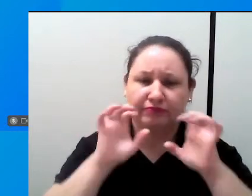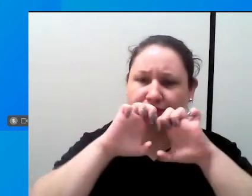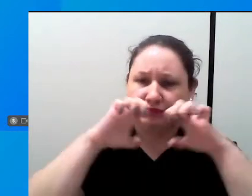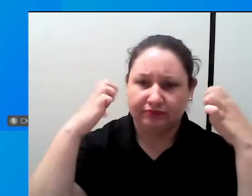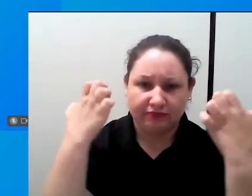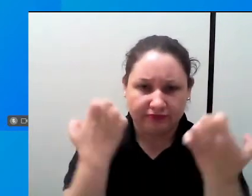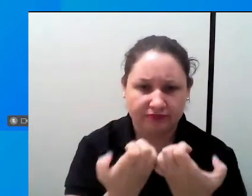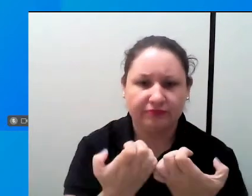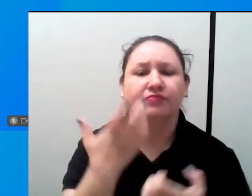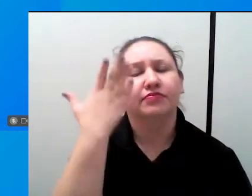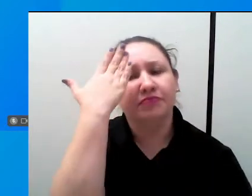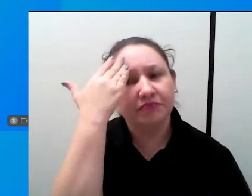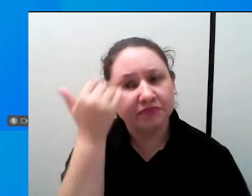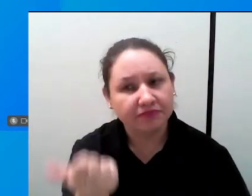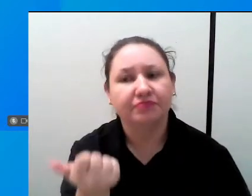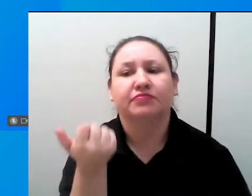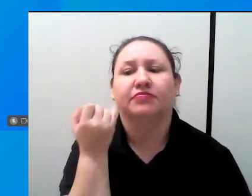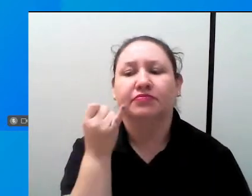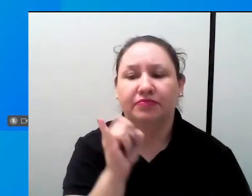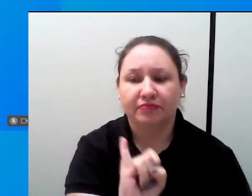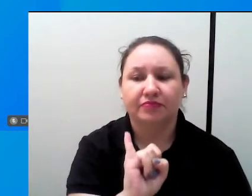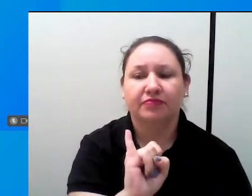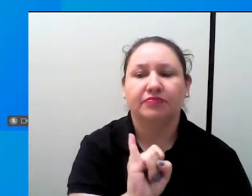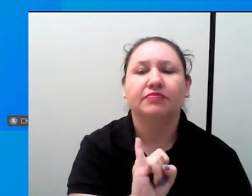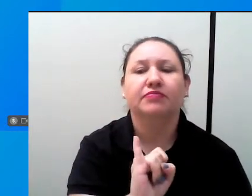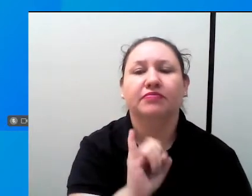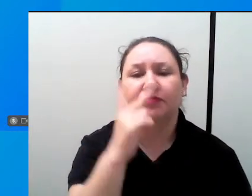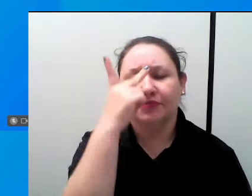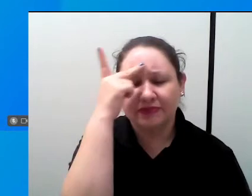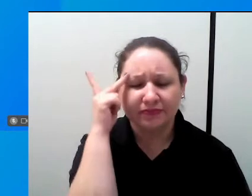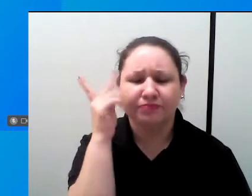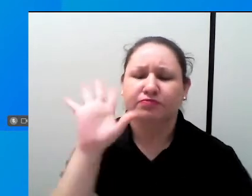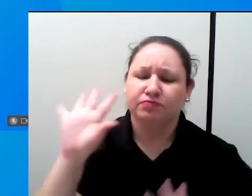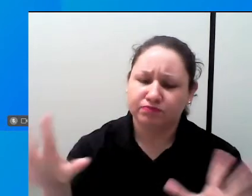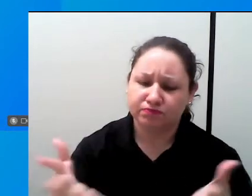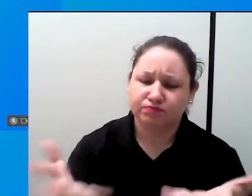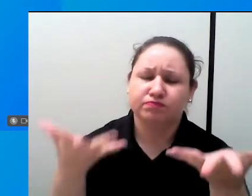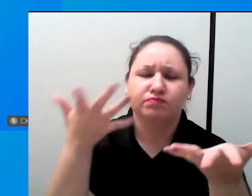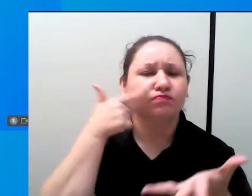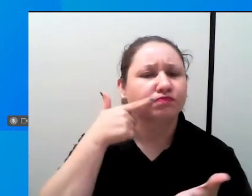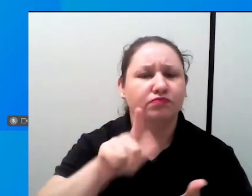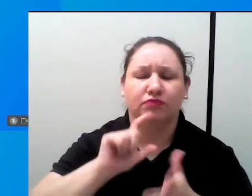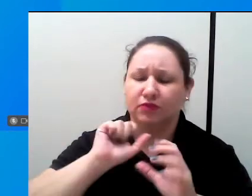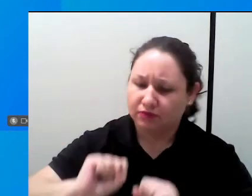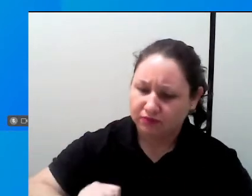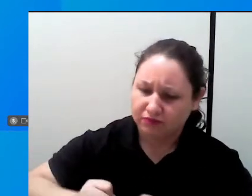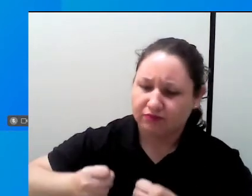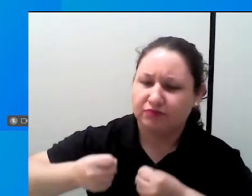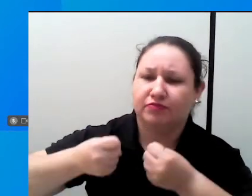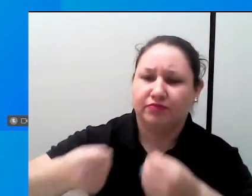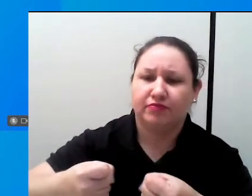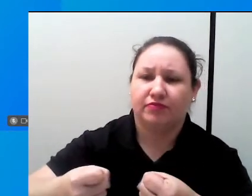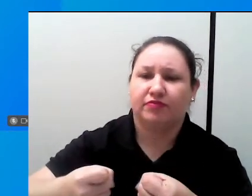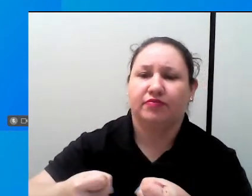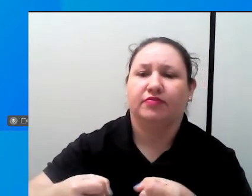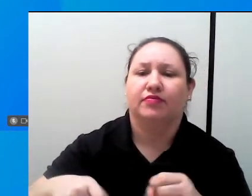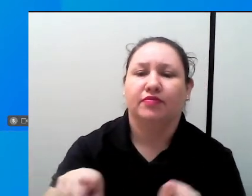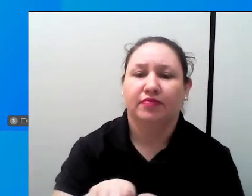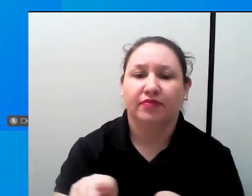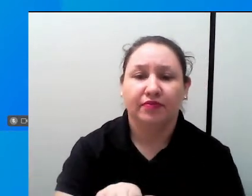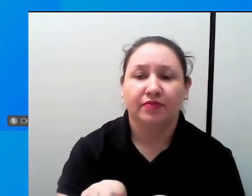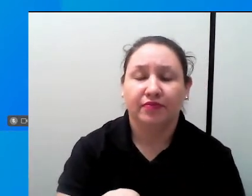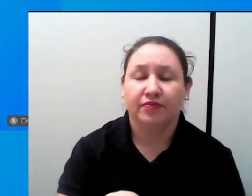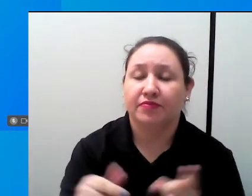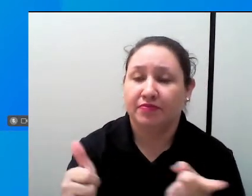soma esforços, a gente constrói mais e melhor. Então, eu queria agradecer aqui e cumprimentar os nossos colegas da DSCon, na pessoa do